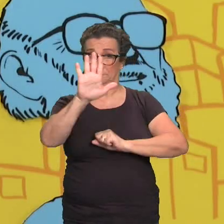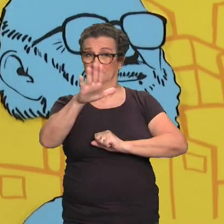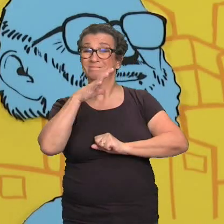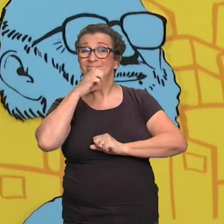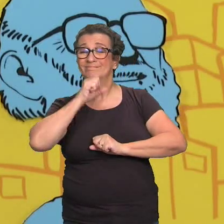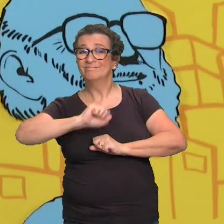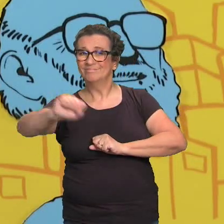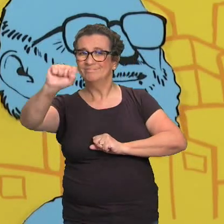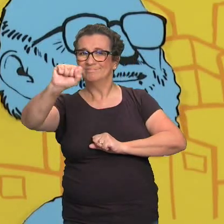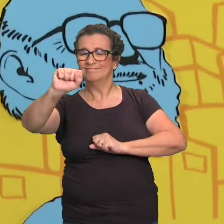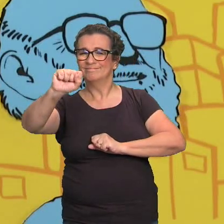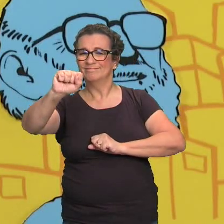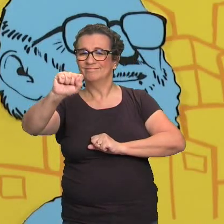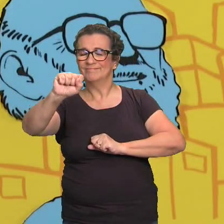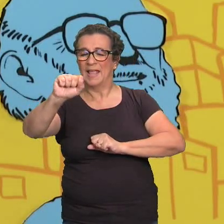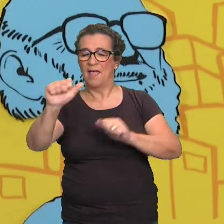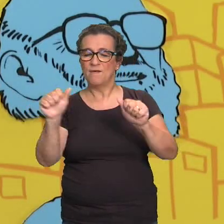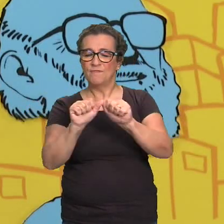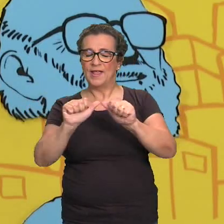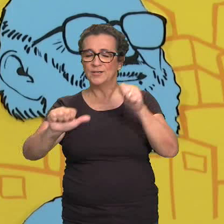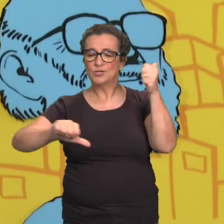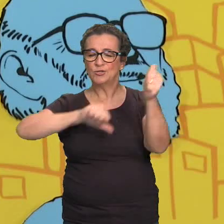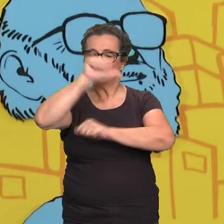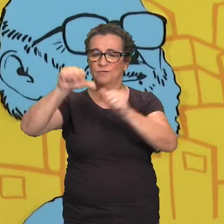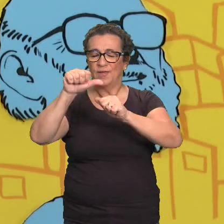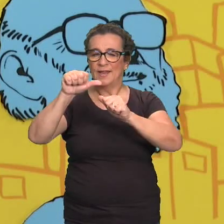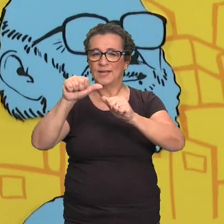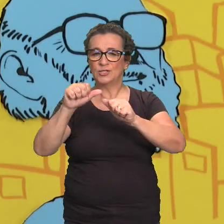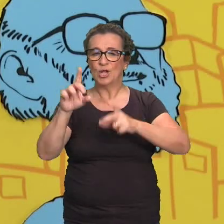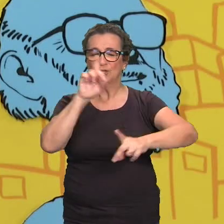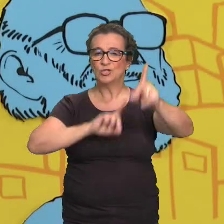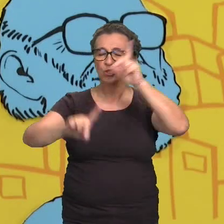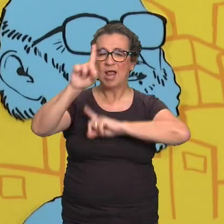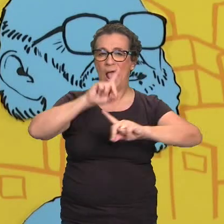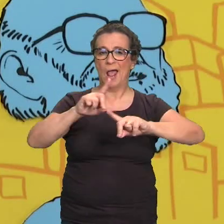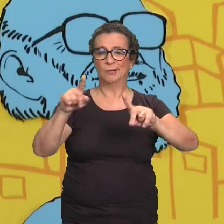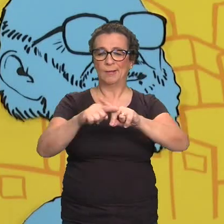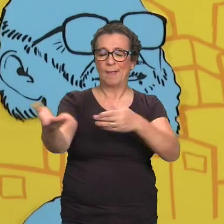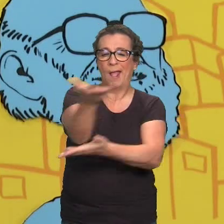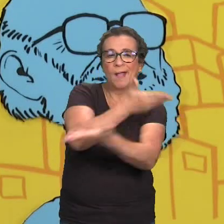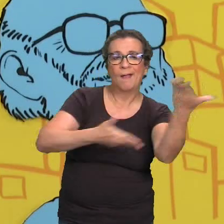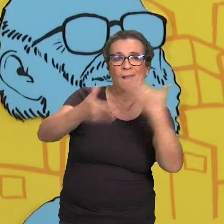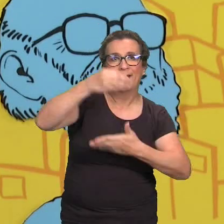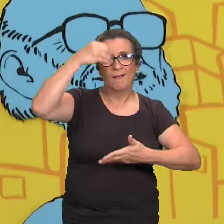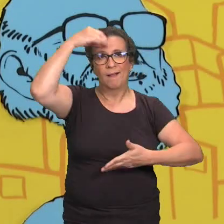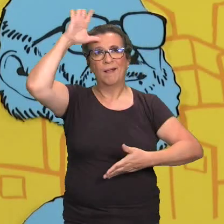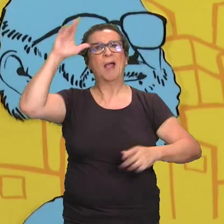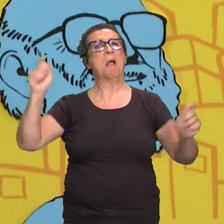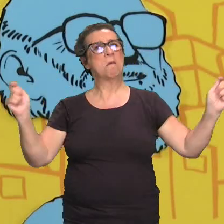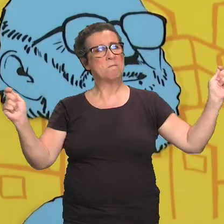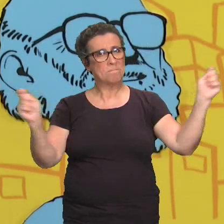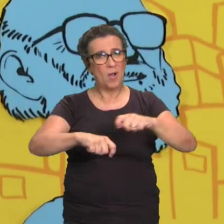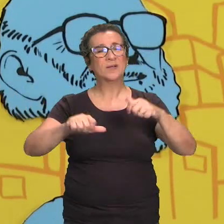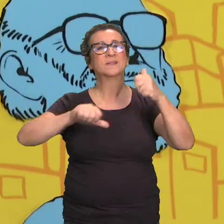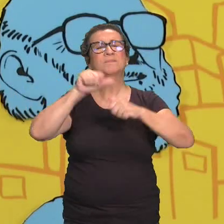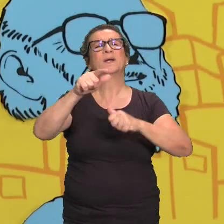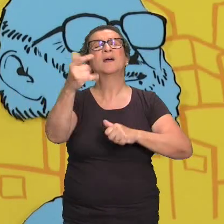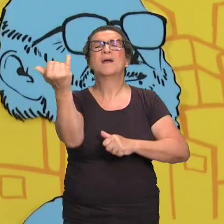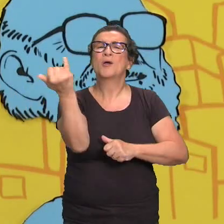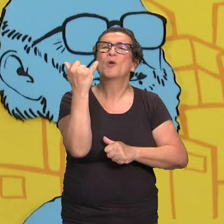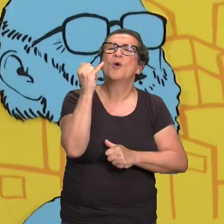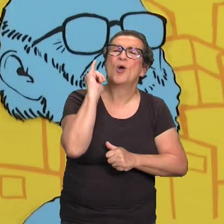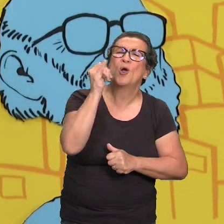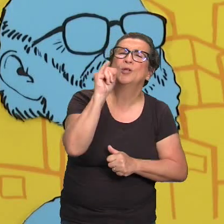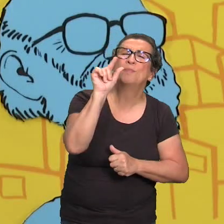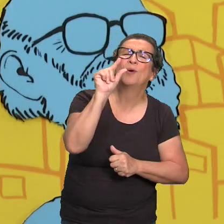Freire defende o diálogo e a troca de conhecimentos e saberes como possibilidade para a mudança, nos conte um pouco